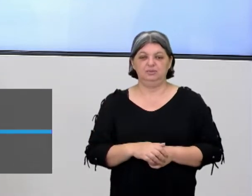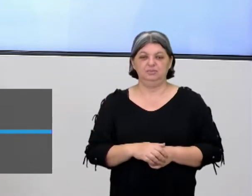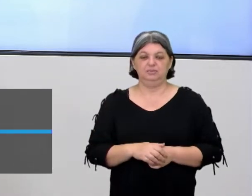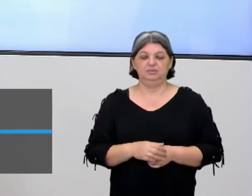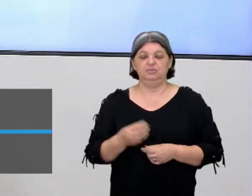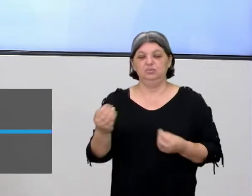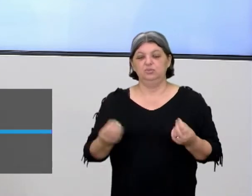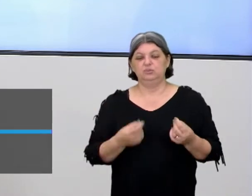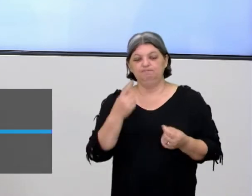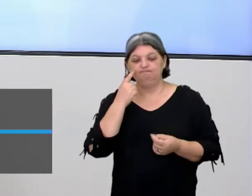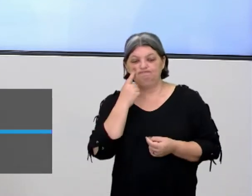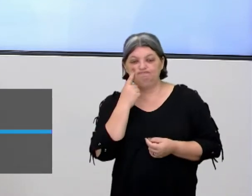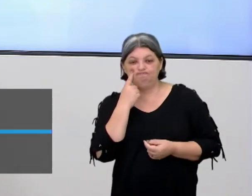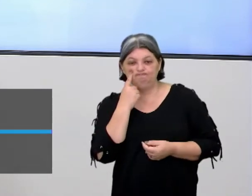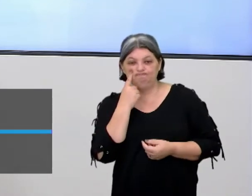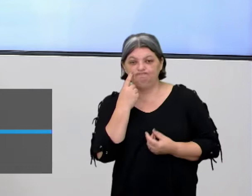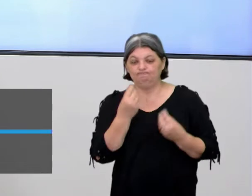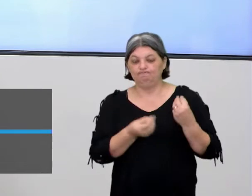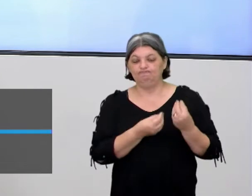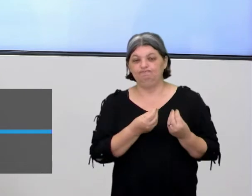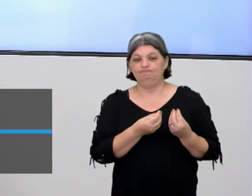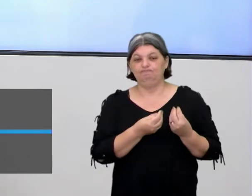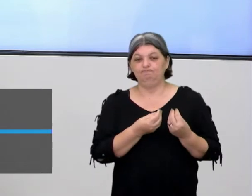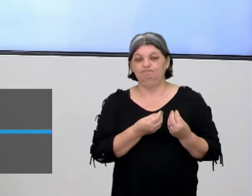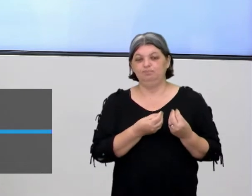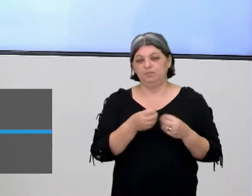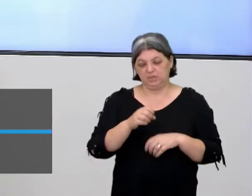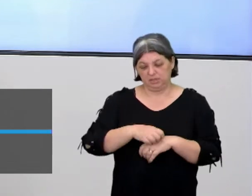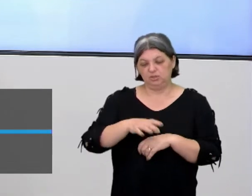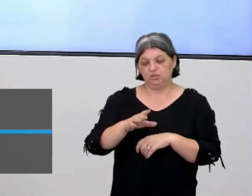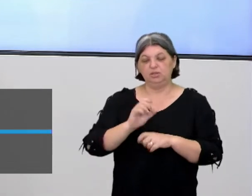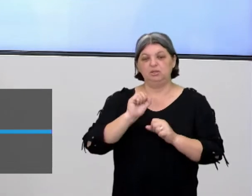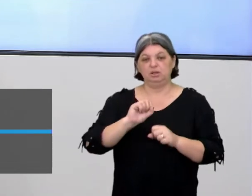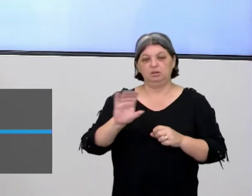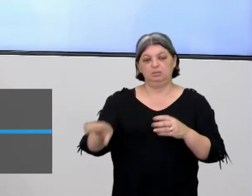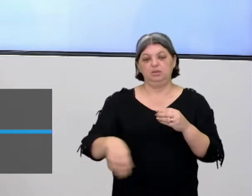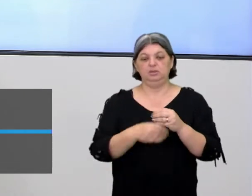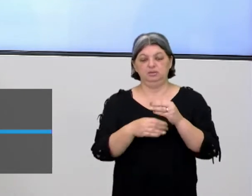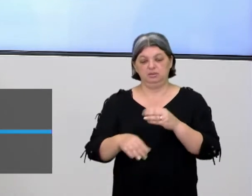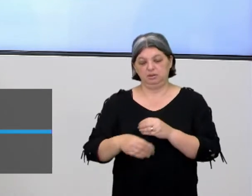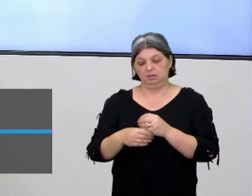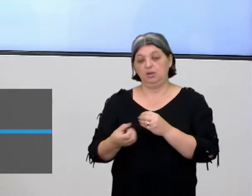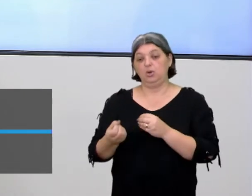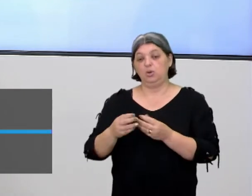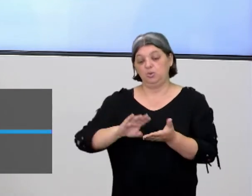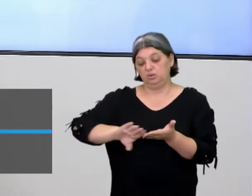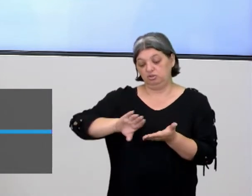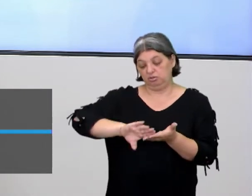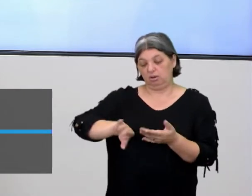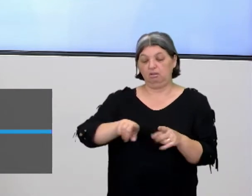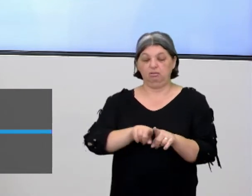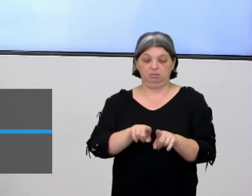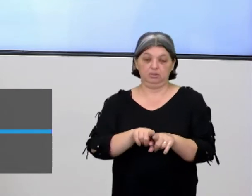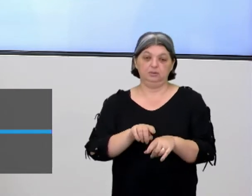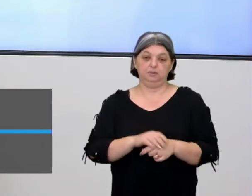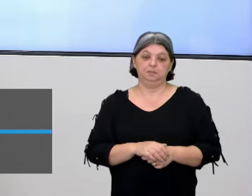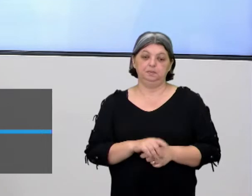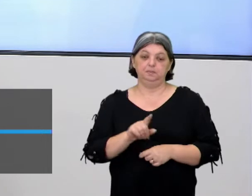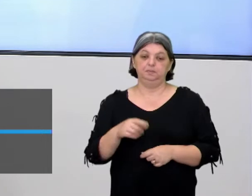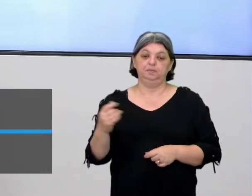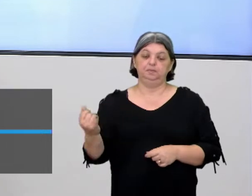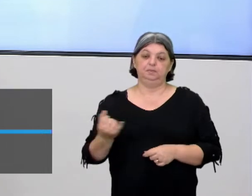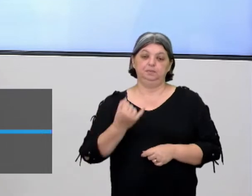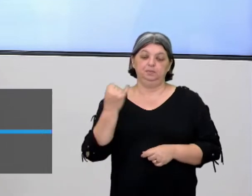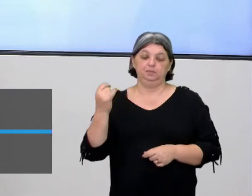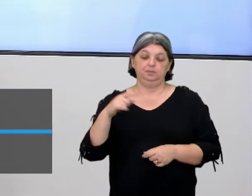mas de repente assim, como sugestão, a gente pode acrescentar isso ou suprimir tal coisa. Vai ser muito importante, a gente está aberto aí